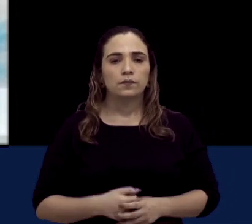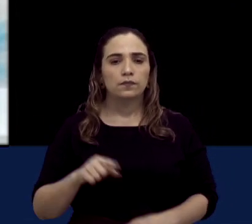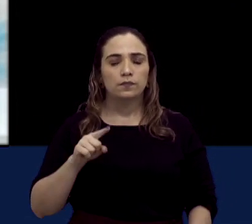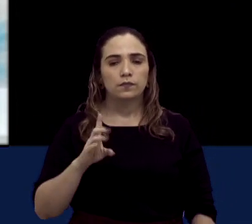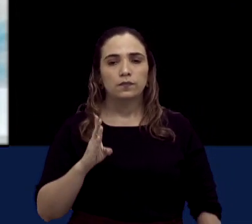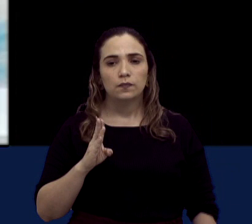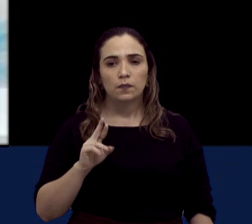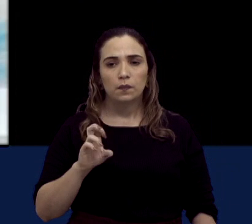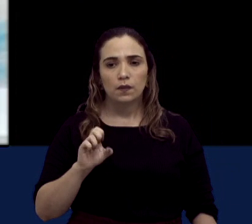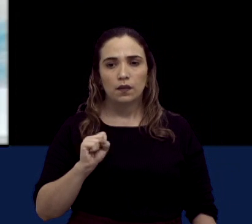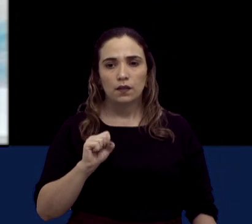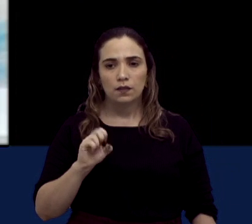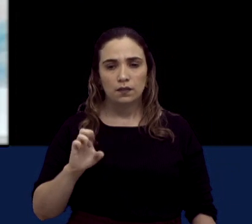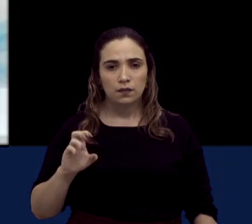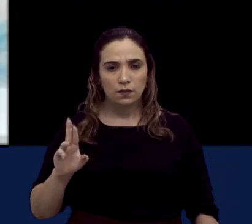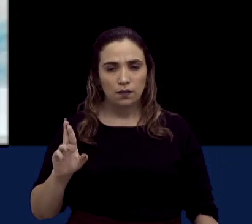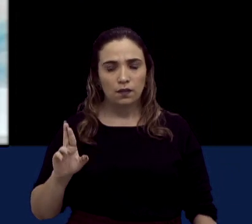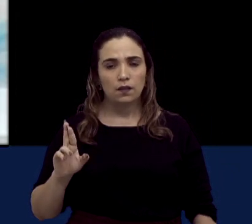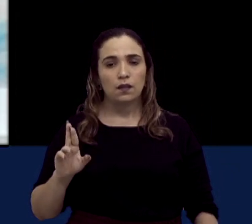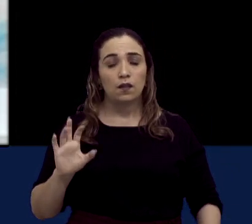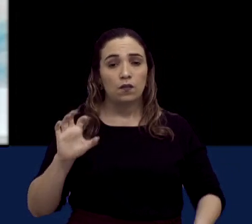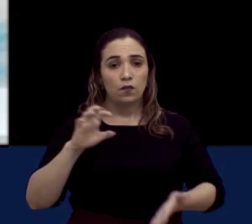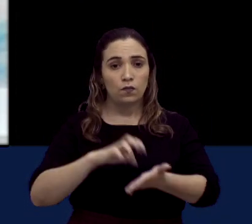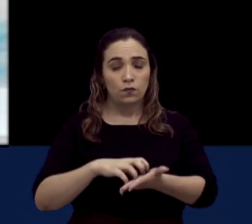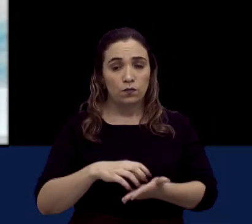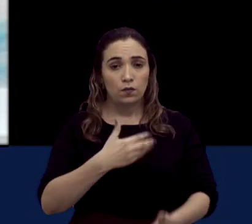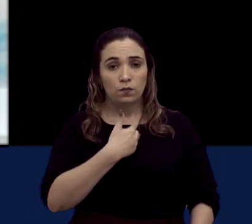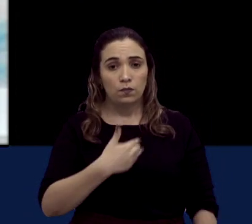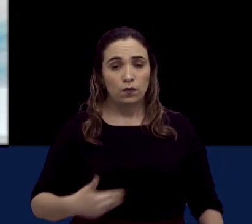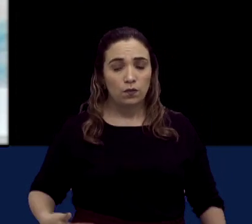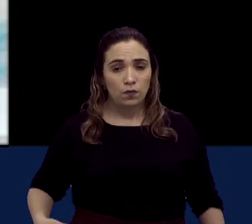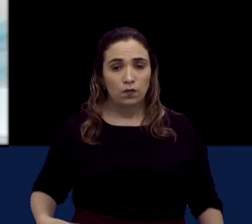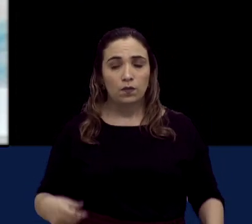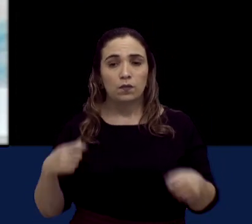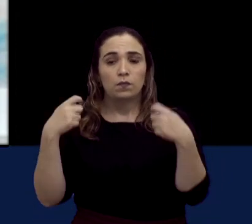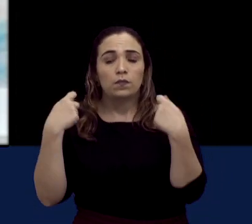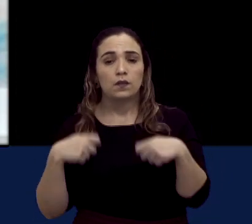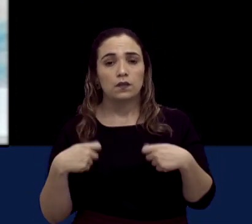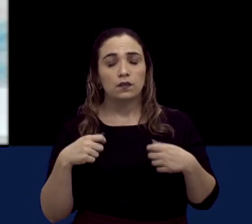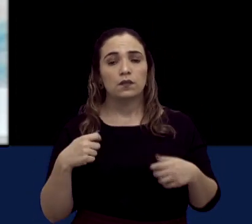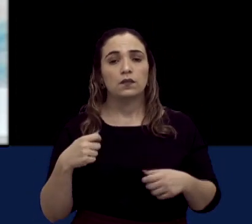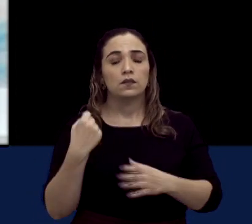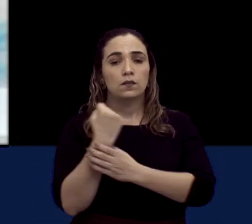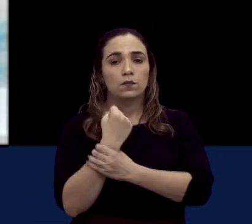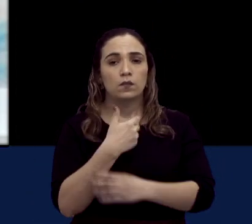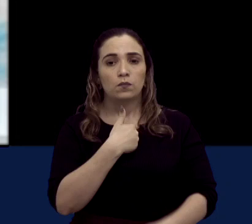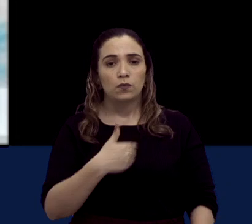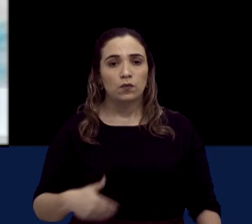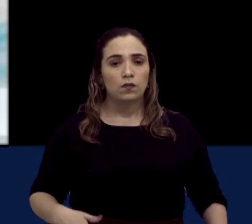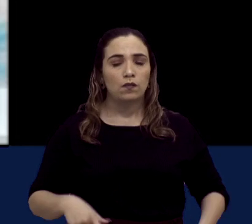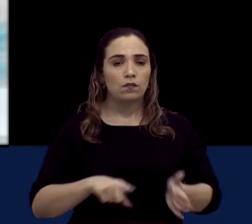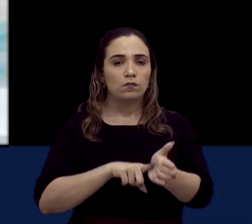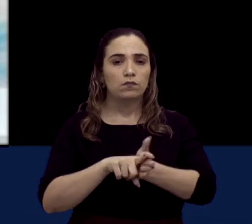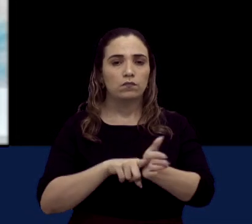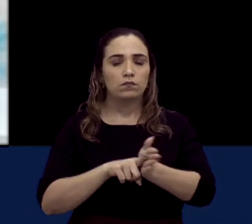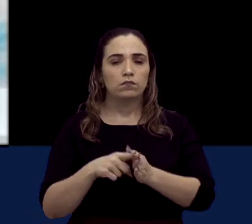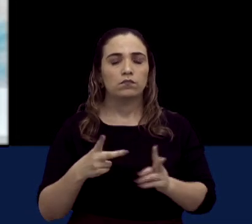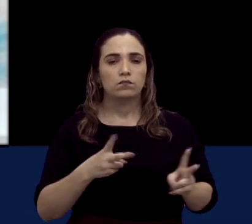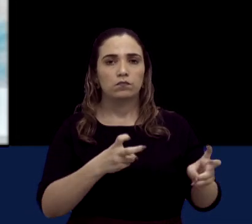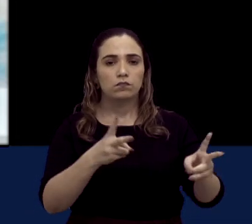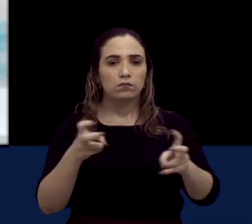Segundo o Bresser, as carreiras exclusivas do Estado deveriam ser voltadas à segurança pública,